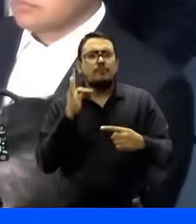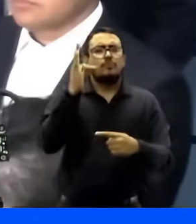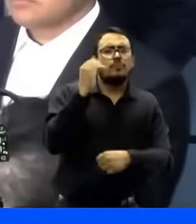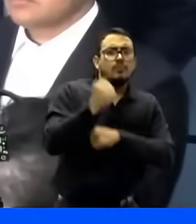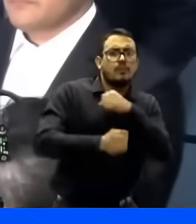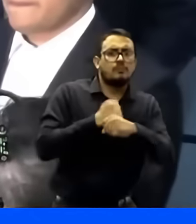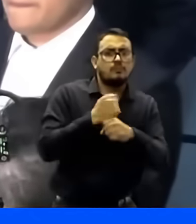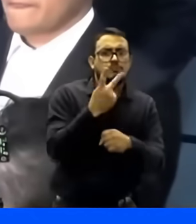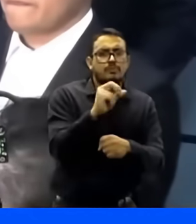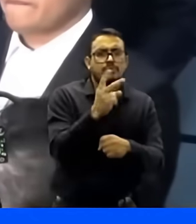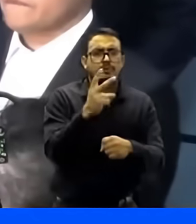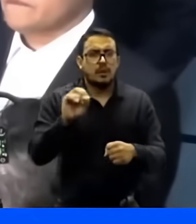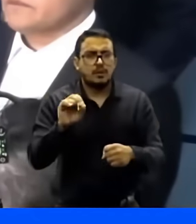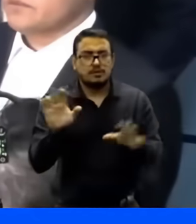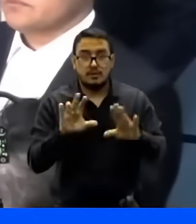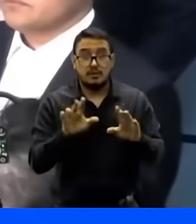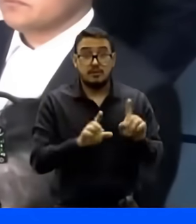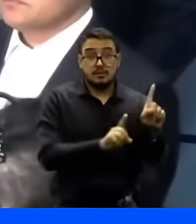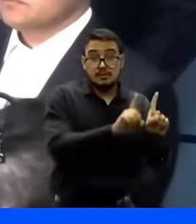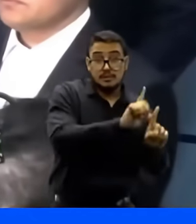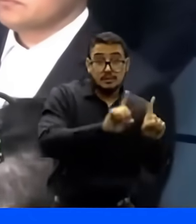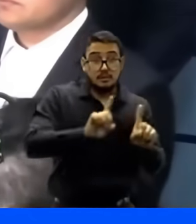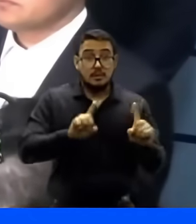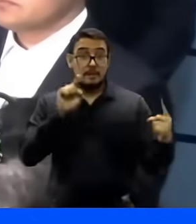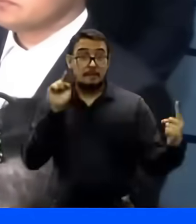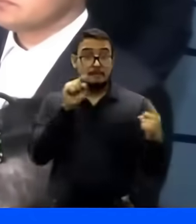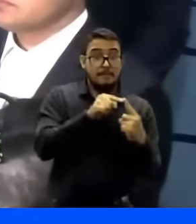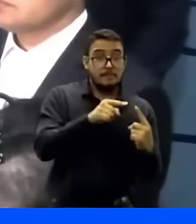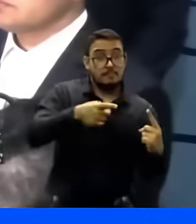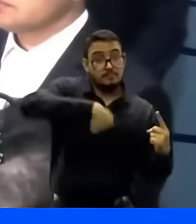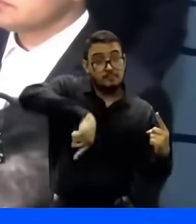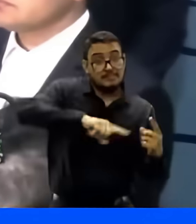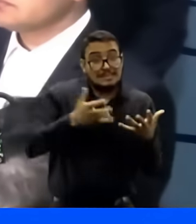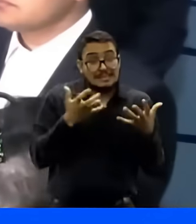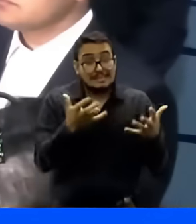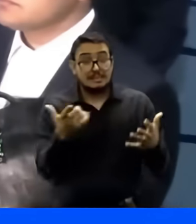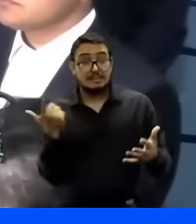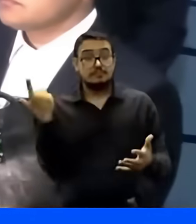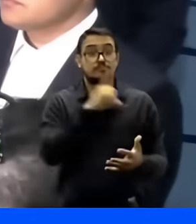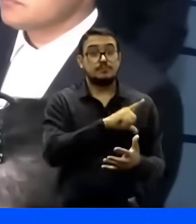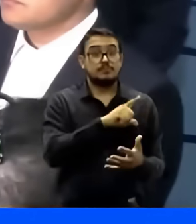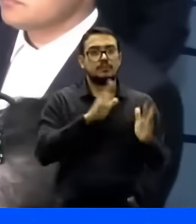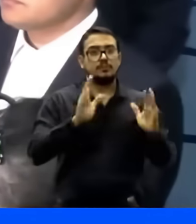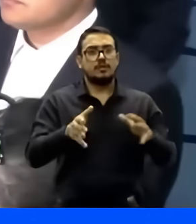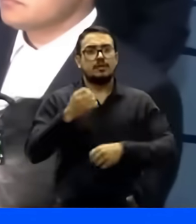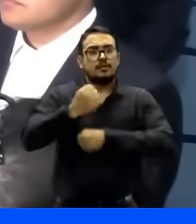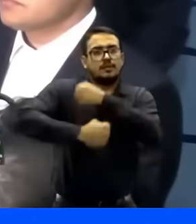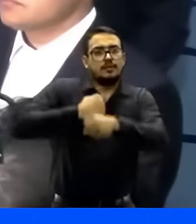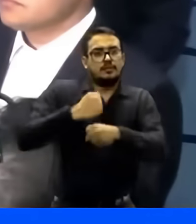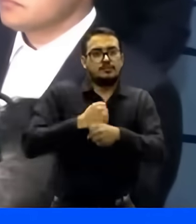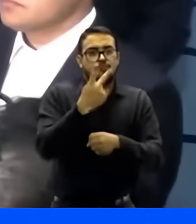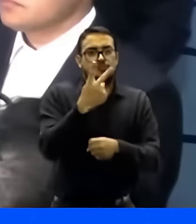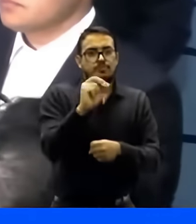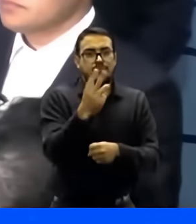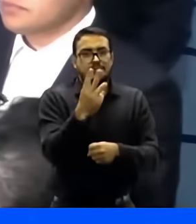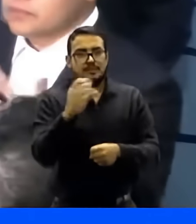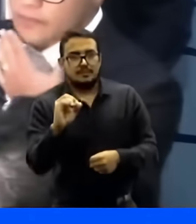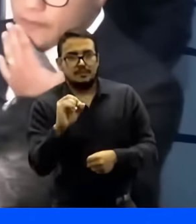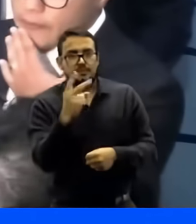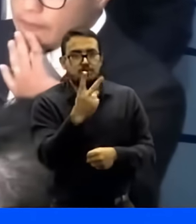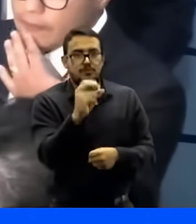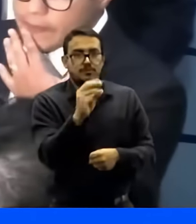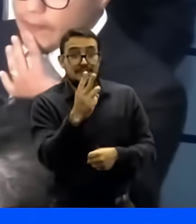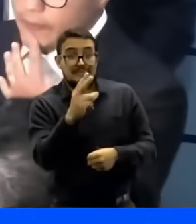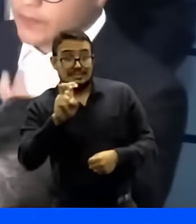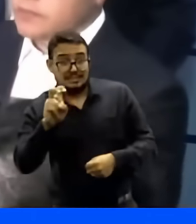ter indicadores e metas daquilo que nós queremos alcançar para 2030, 35, 40, 45 e 50.